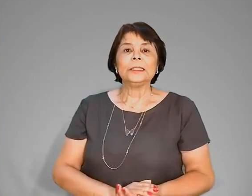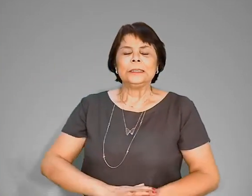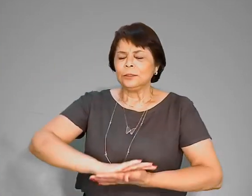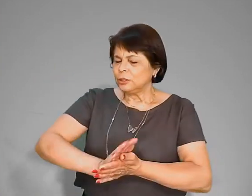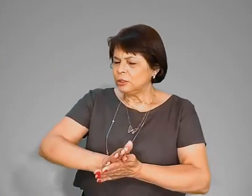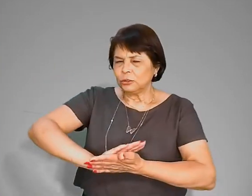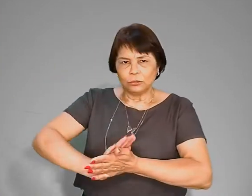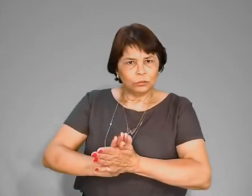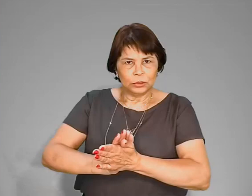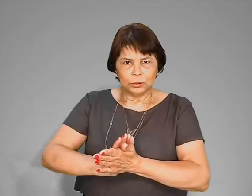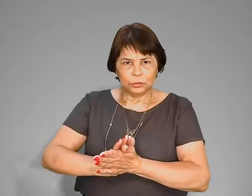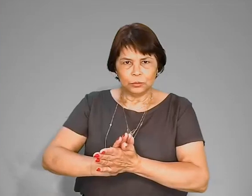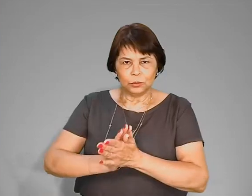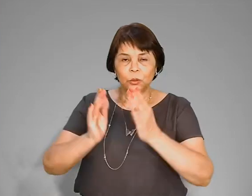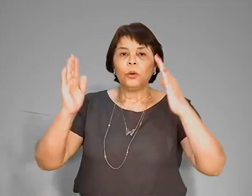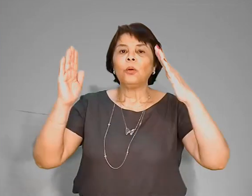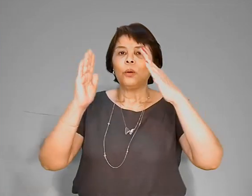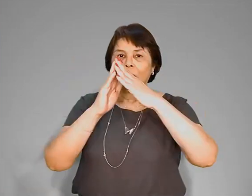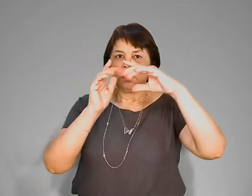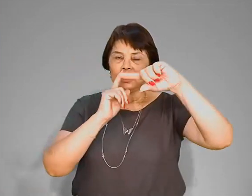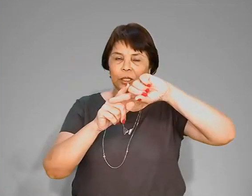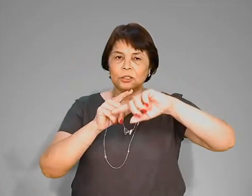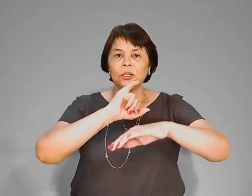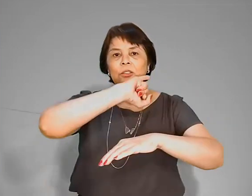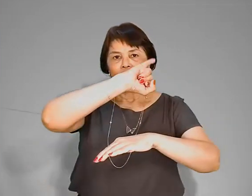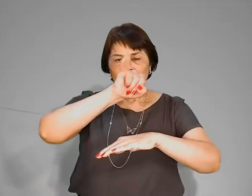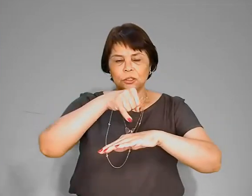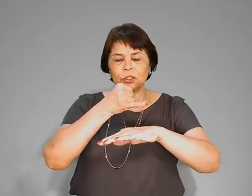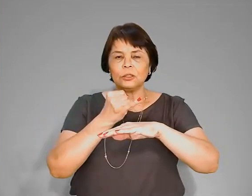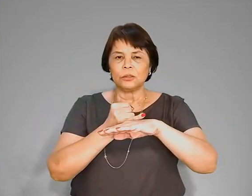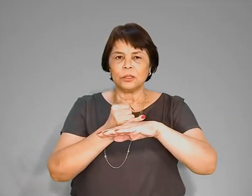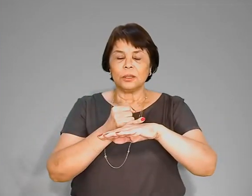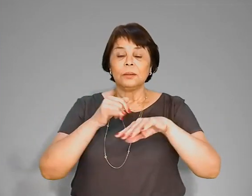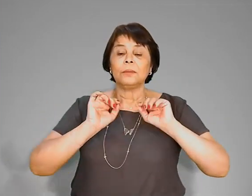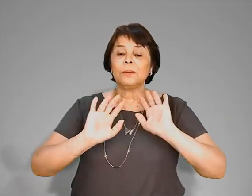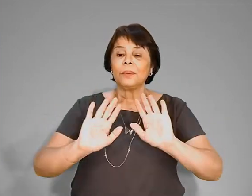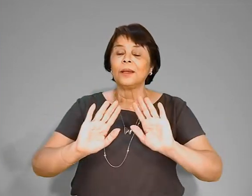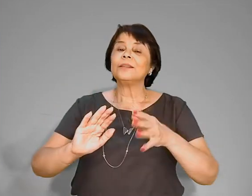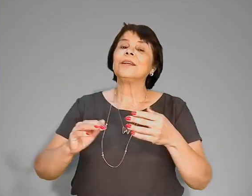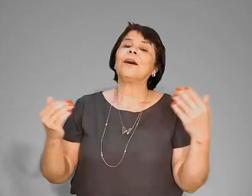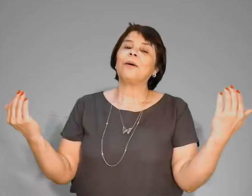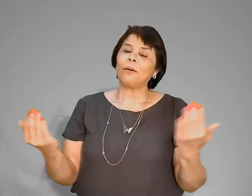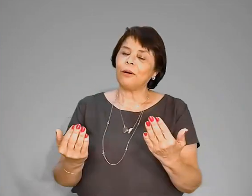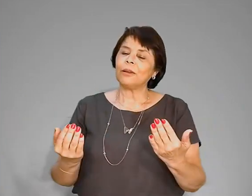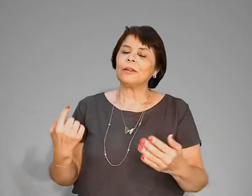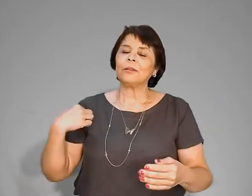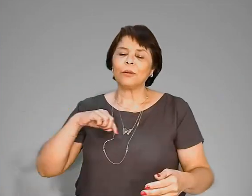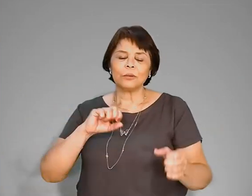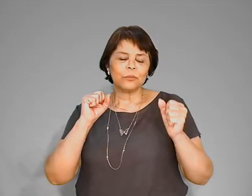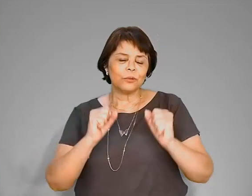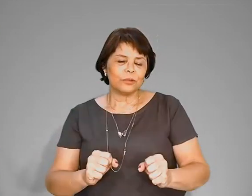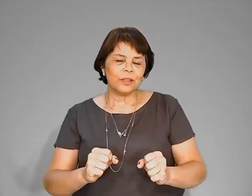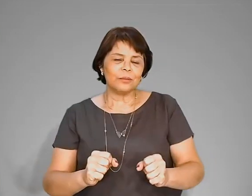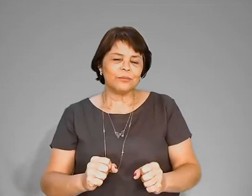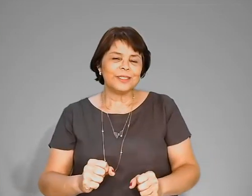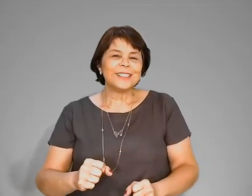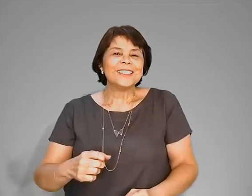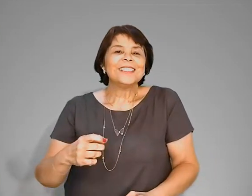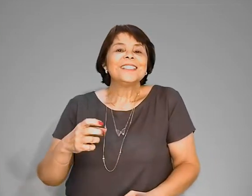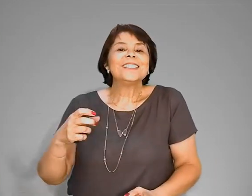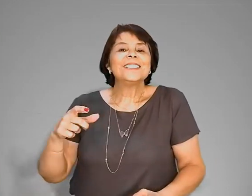de Jerusalém. Mas Paulo estava dizendo, vocês são edificados por Deus.